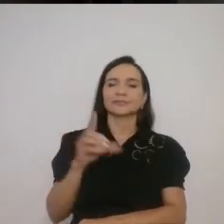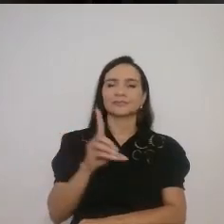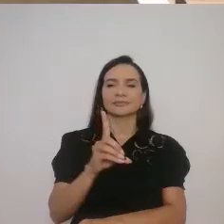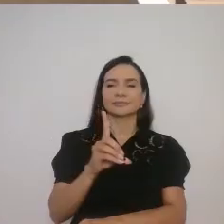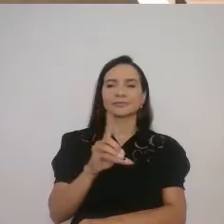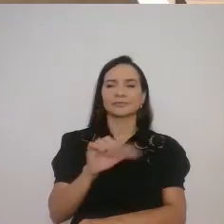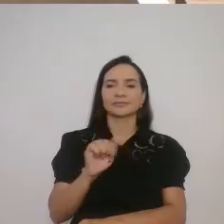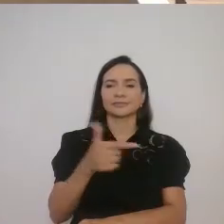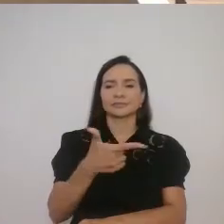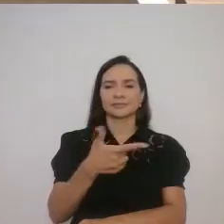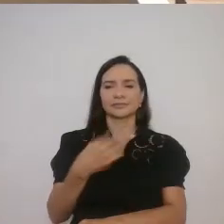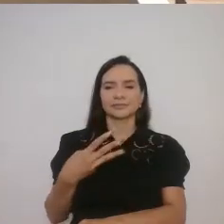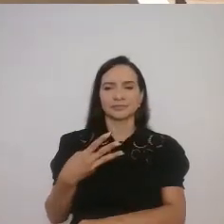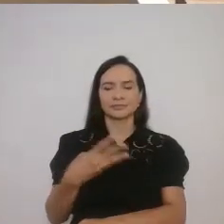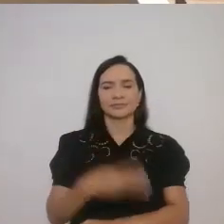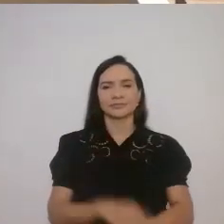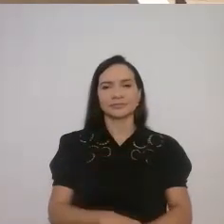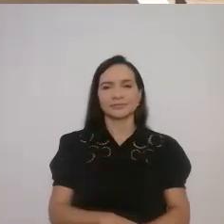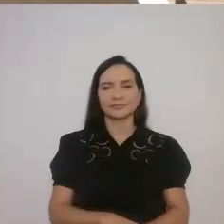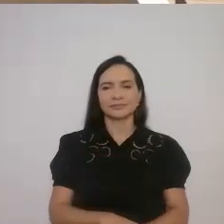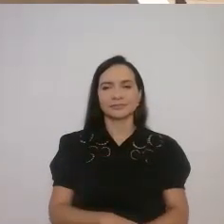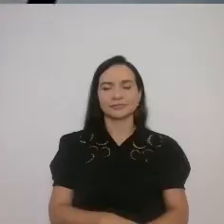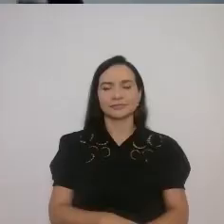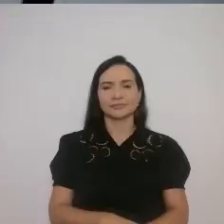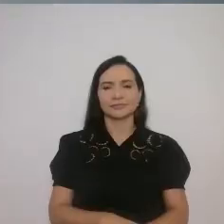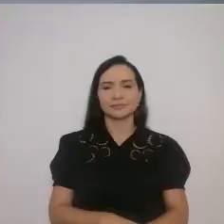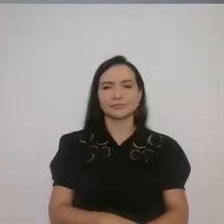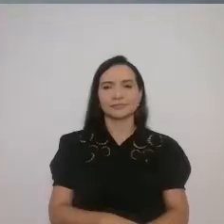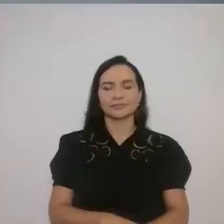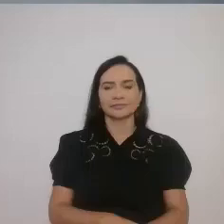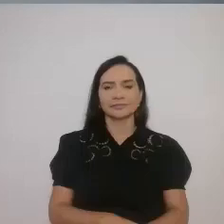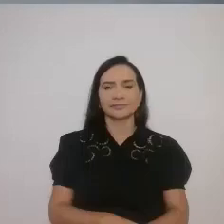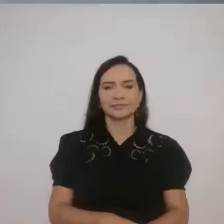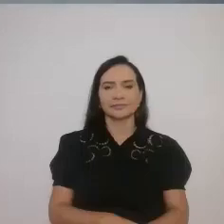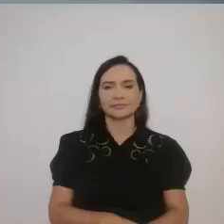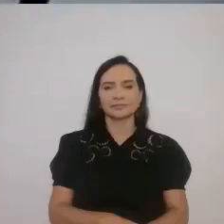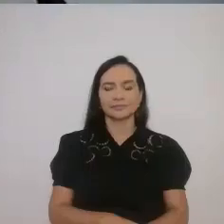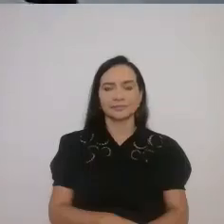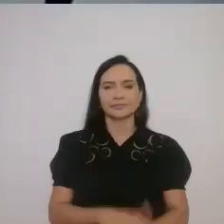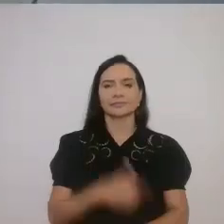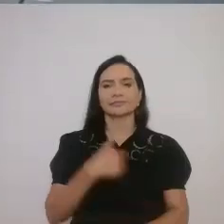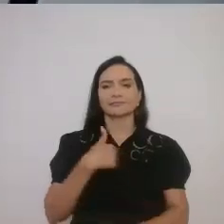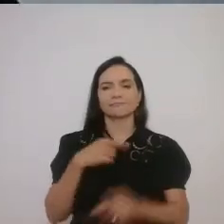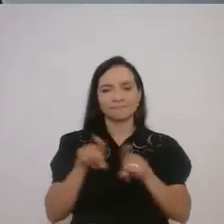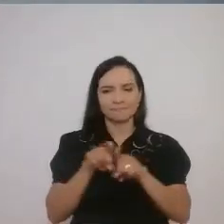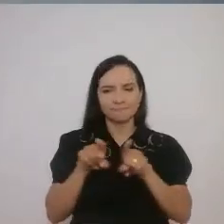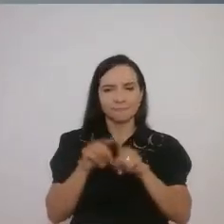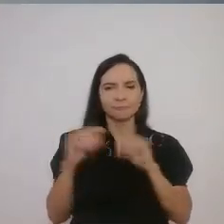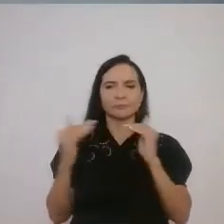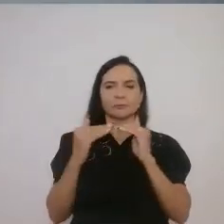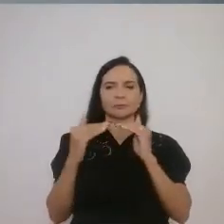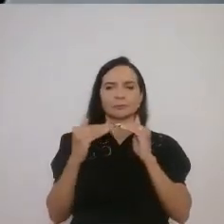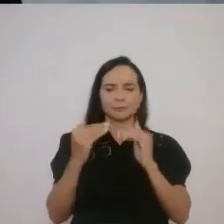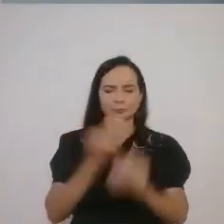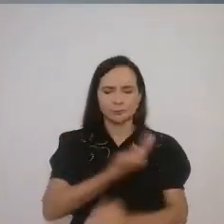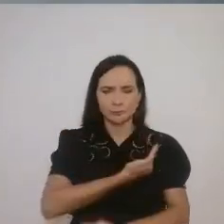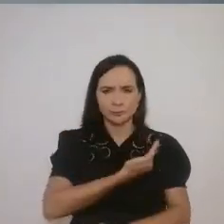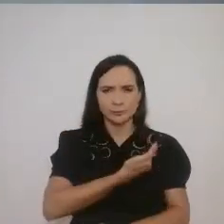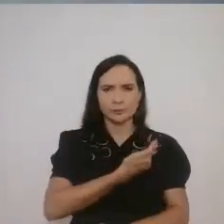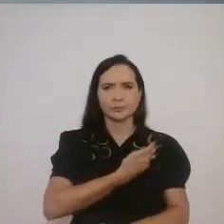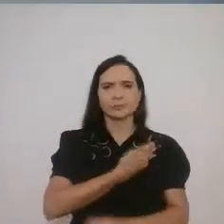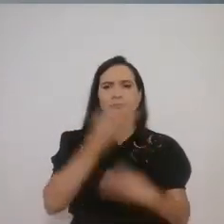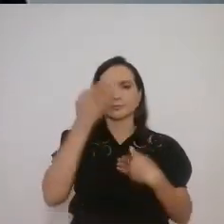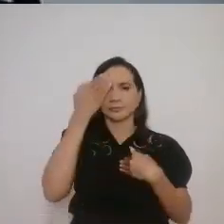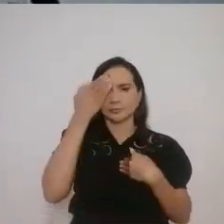Excelência. Desembargador Gilson. Passo minhas palavras dos demais colegas e agradecendo também